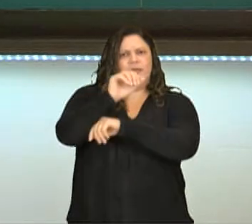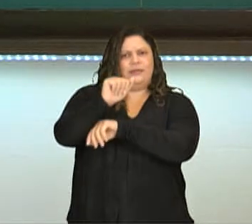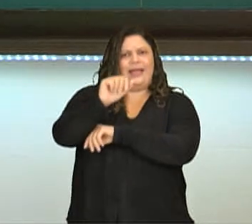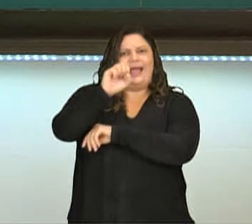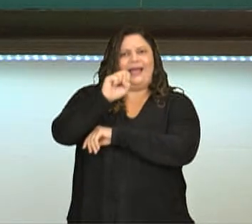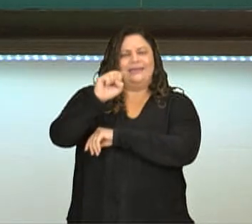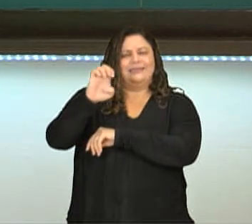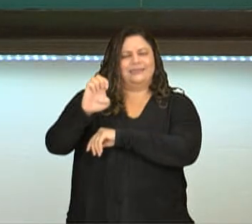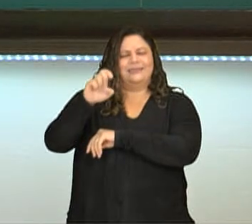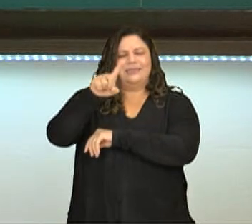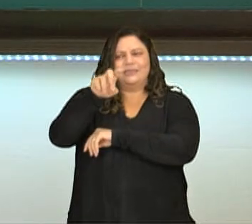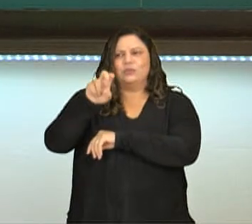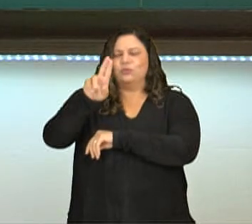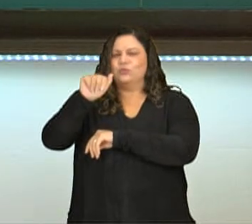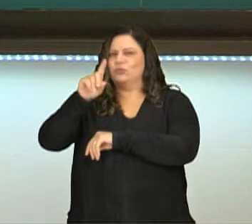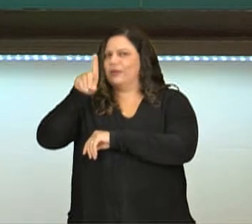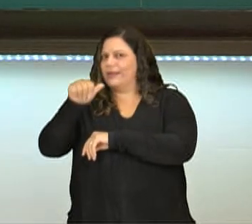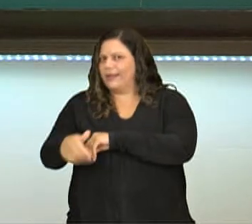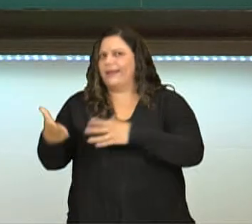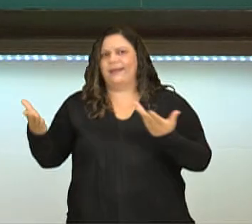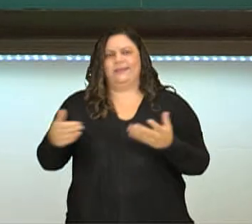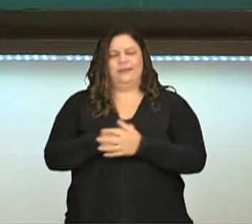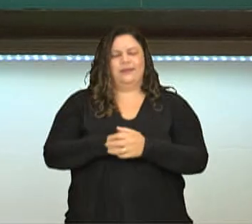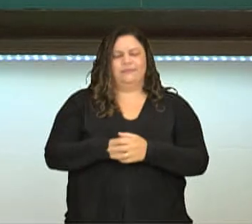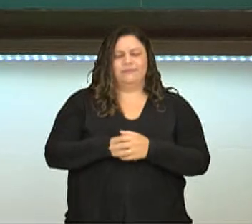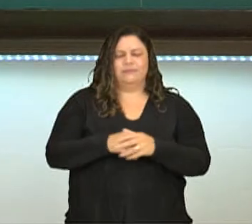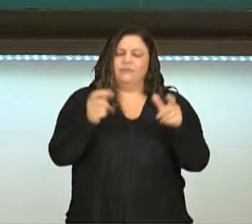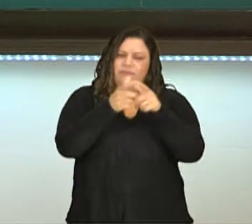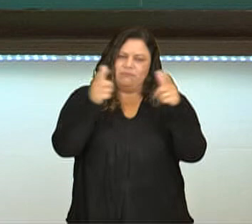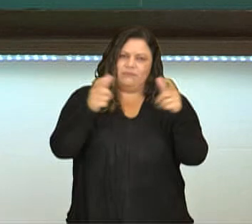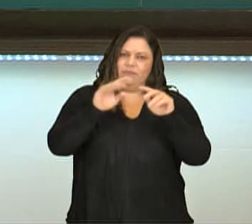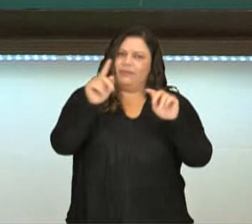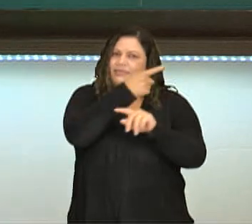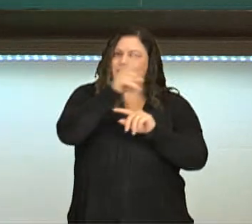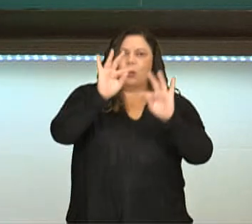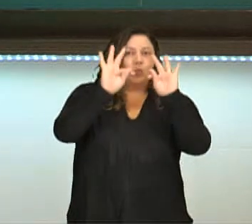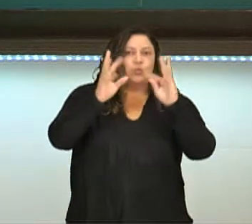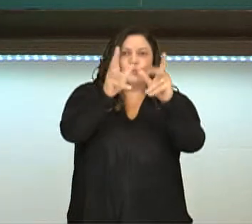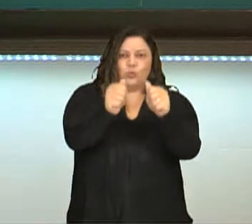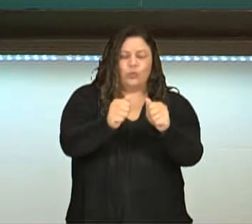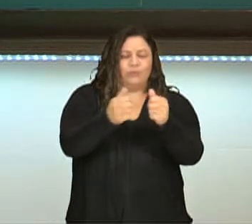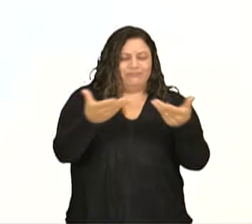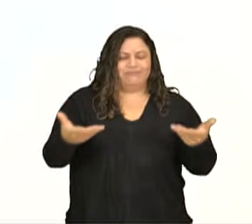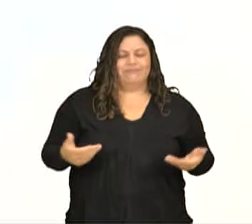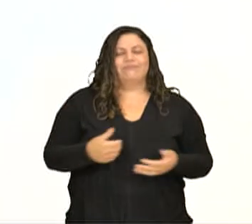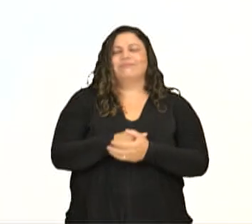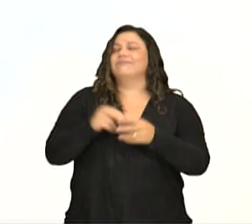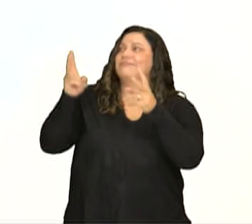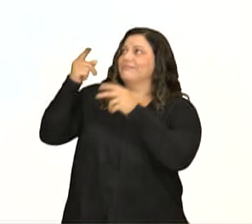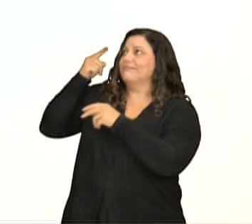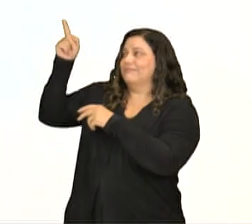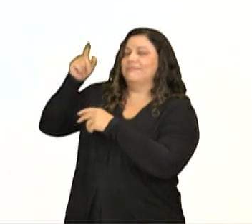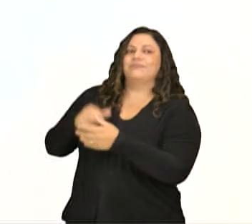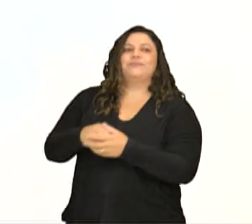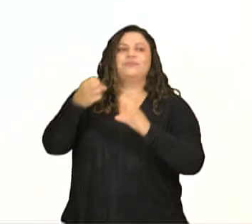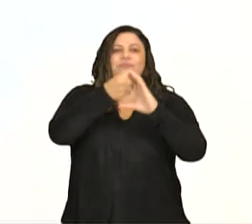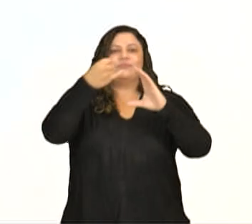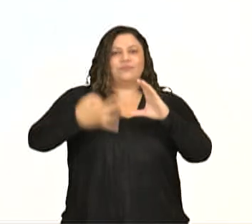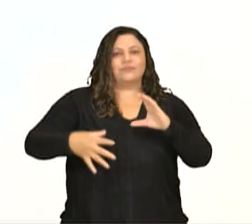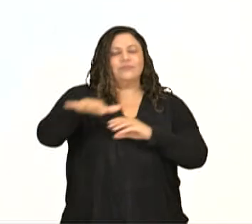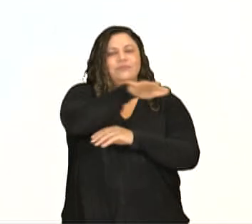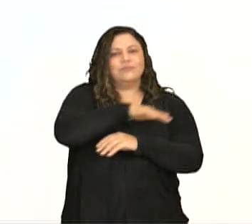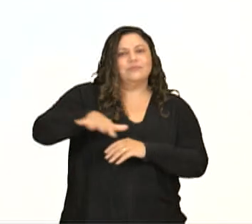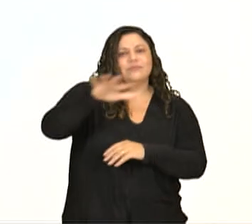todos reproduzem-se sexuadamente. Um grande número sim, mas não todos, ok? Então vamos lá, gente. Características gerais dos seres